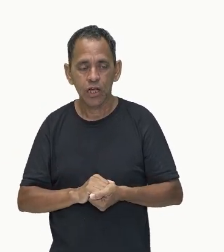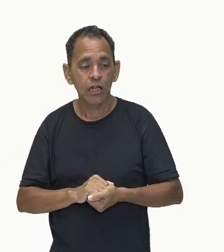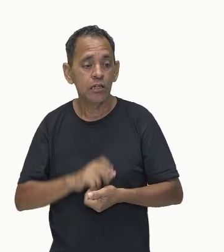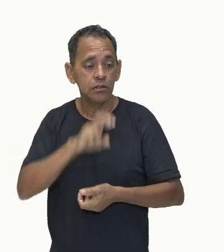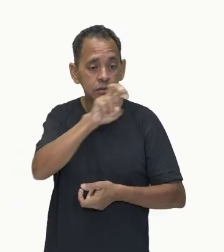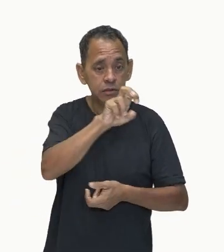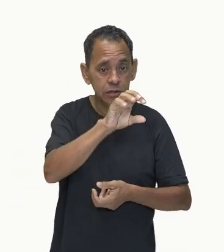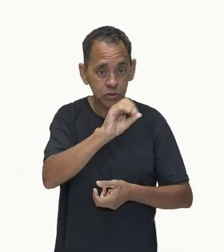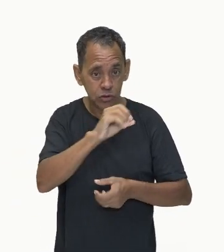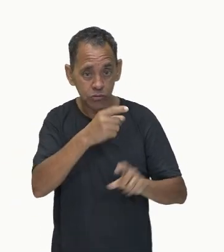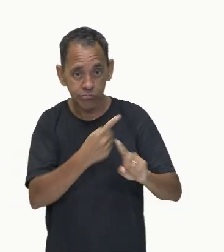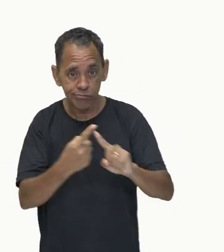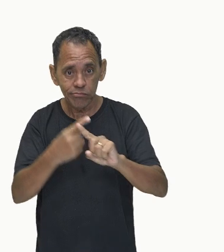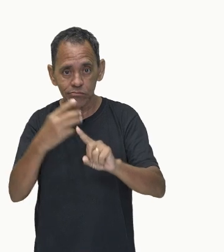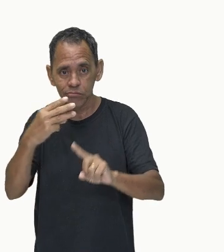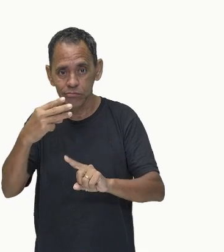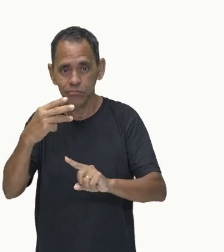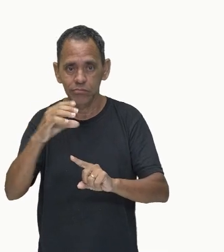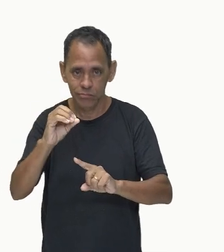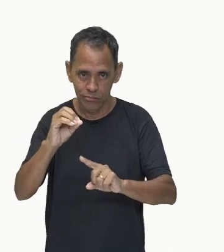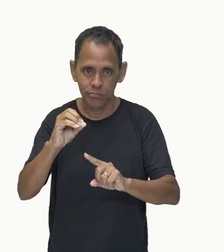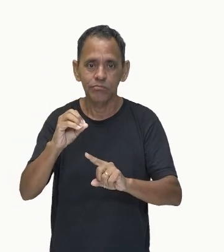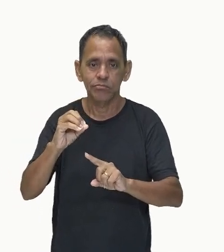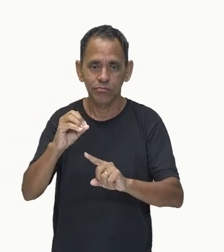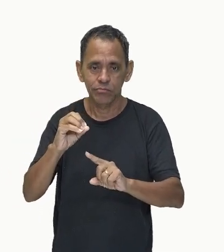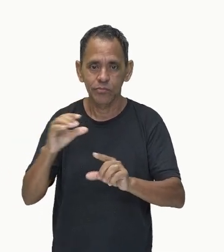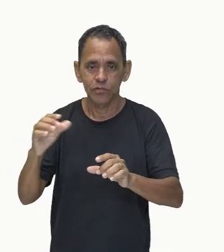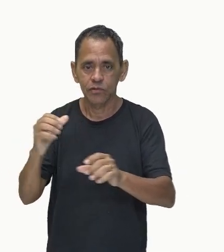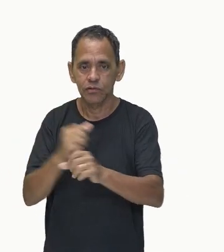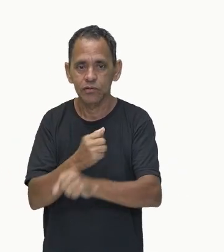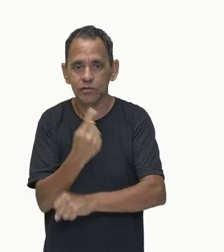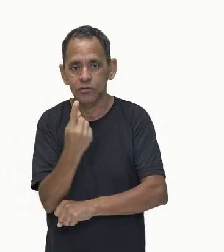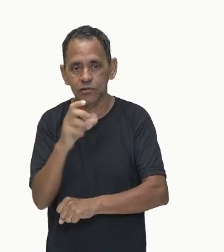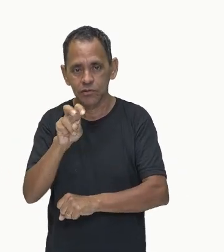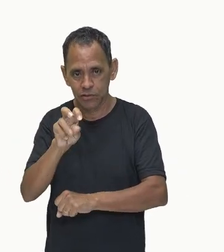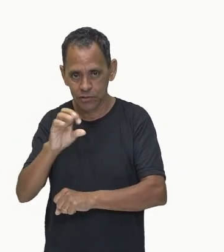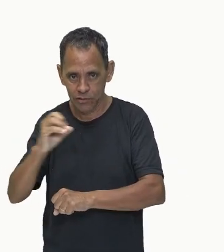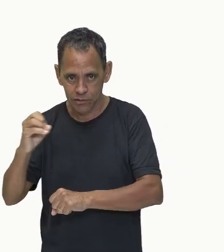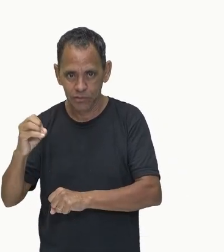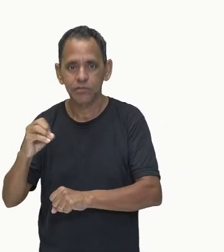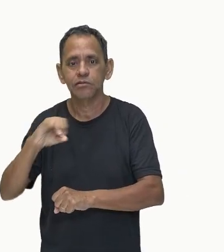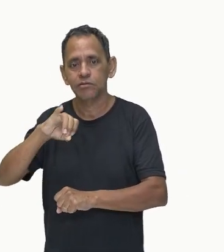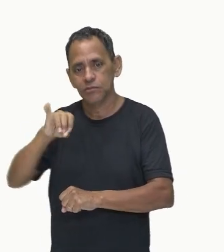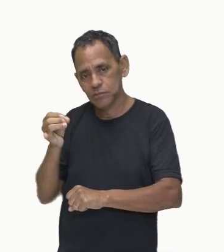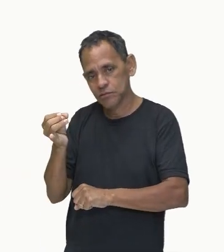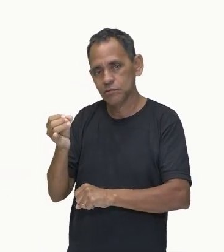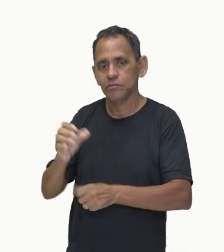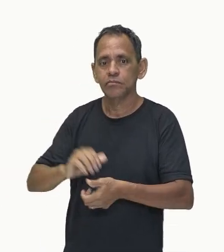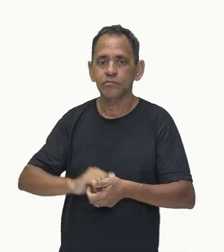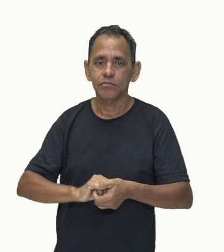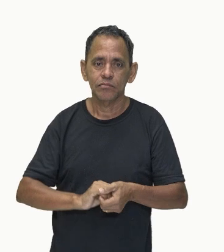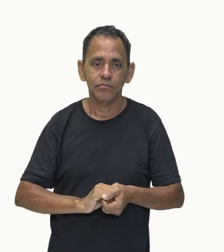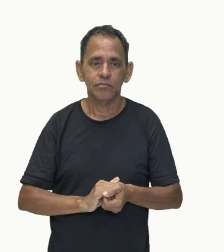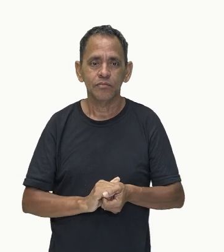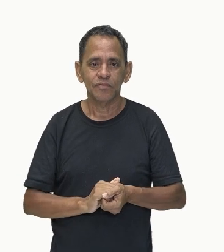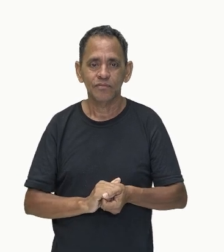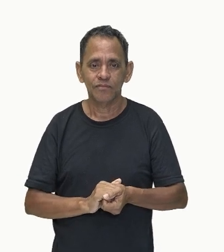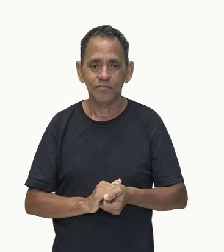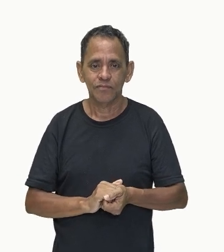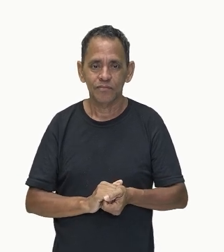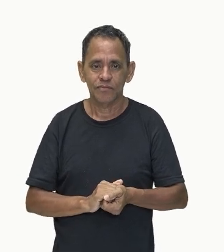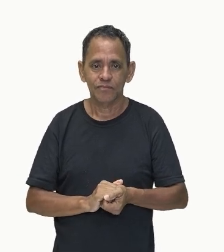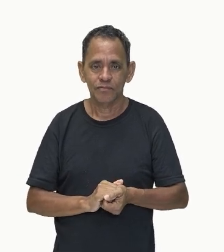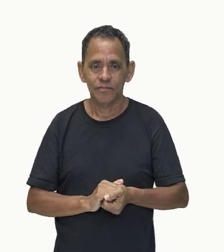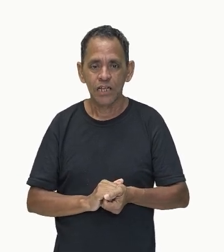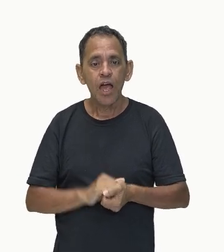vezes 30, um trabalho de 1.500 joules. Então, aí está o nosso